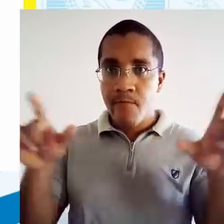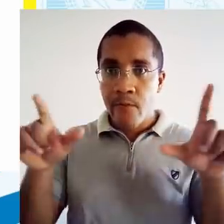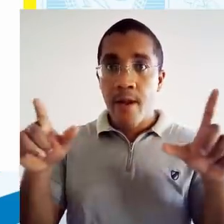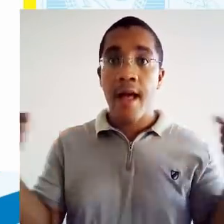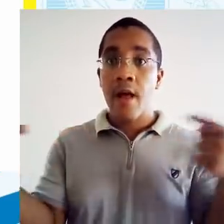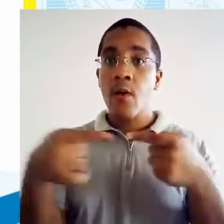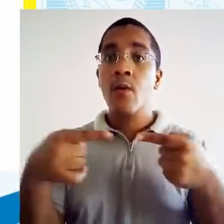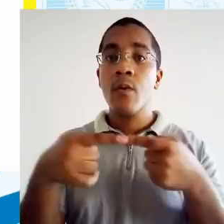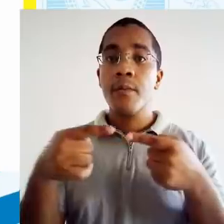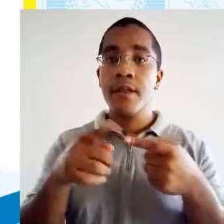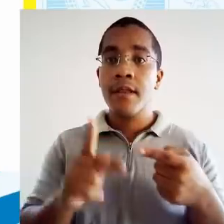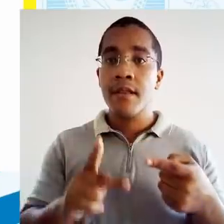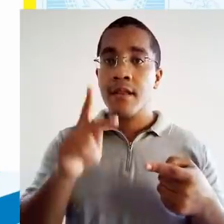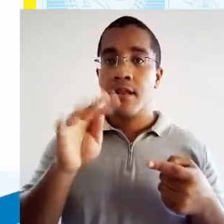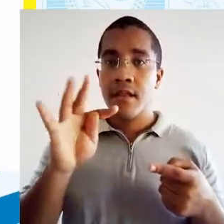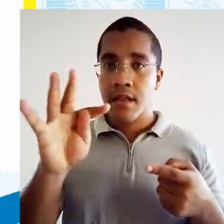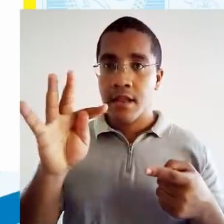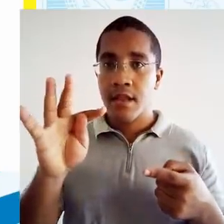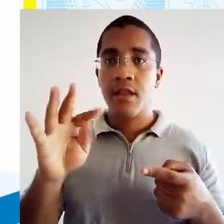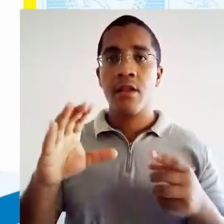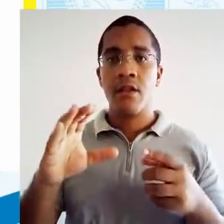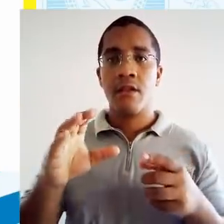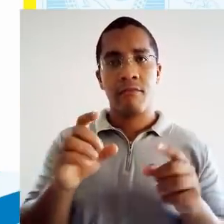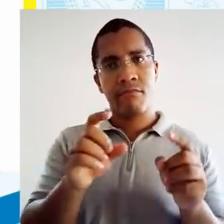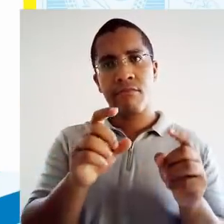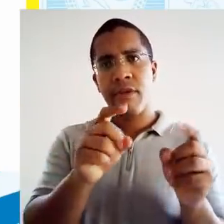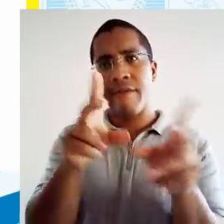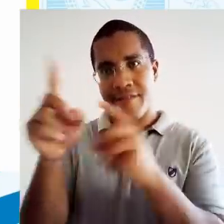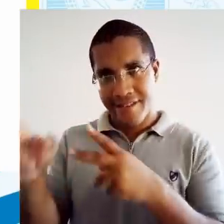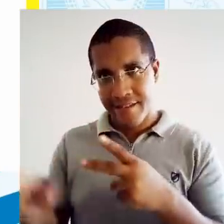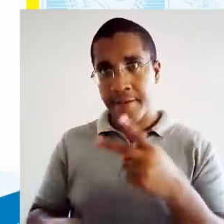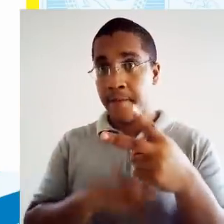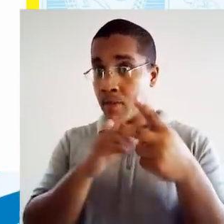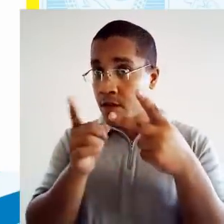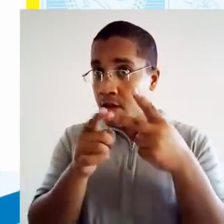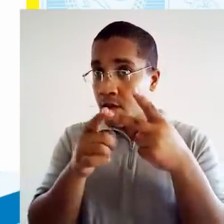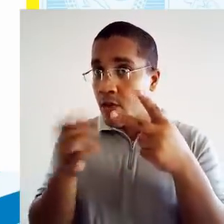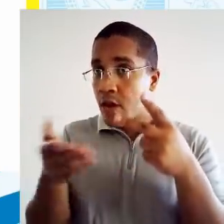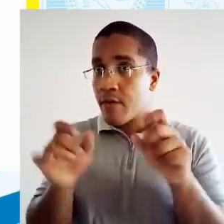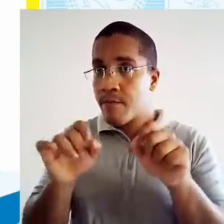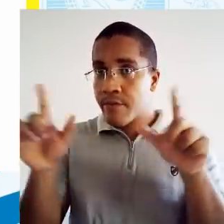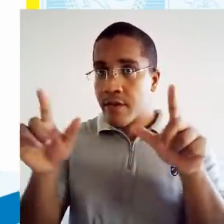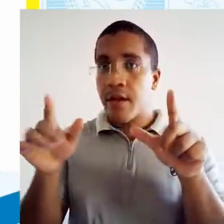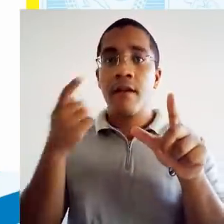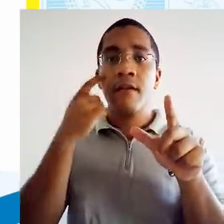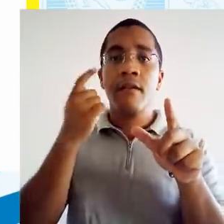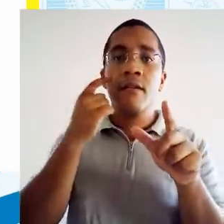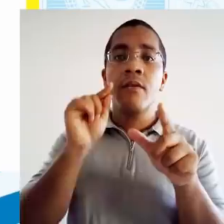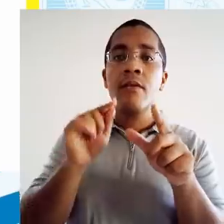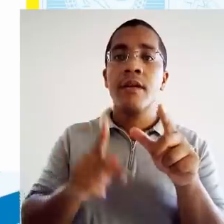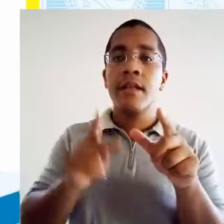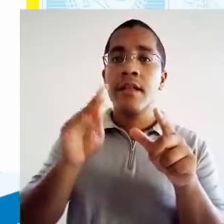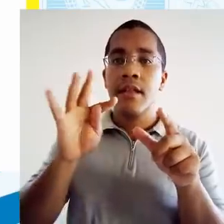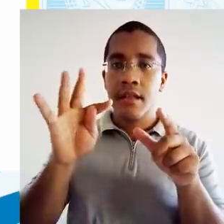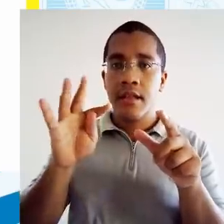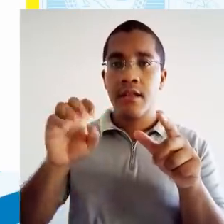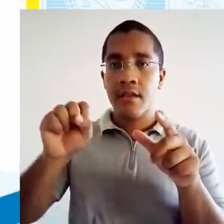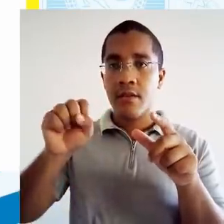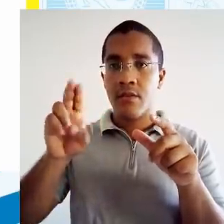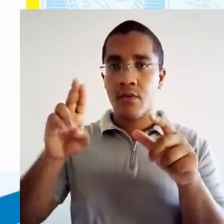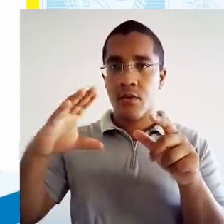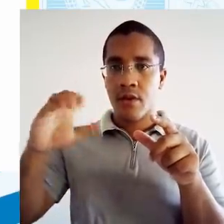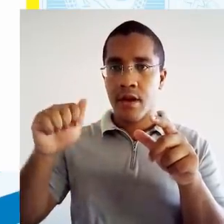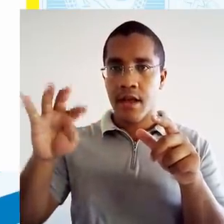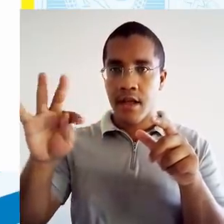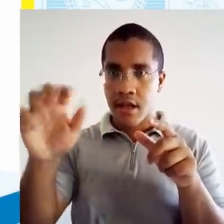de robótica, a gente tem aí os kits comerciais. Na próxima imagem de princípios de robótica, a gente tem os kits